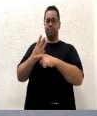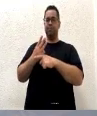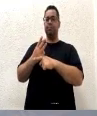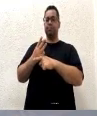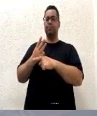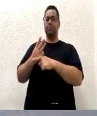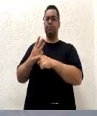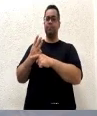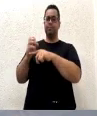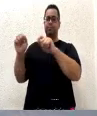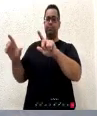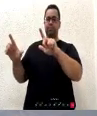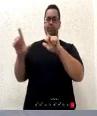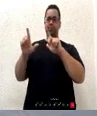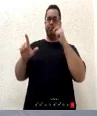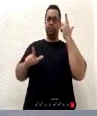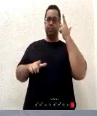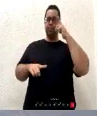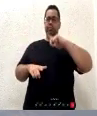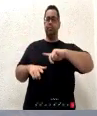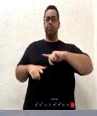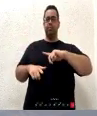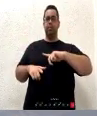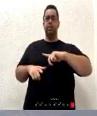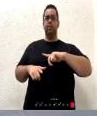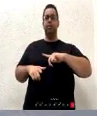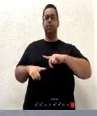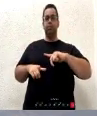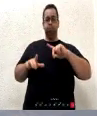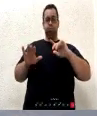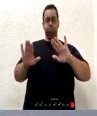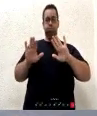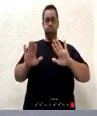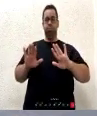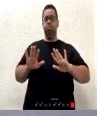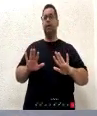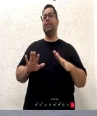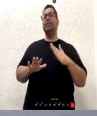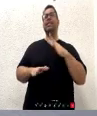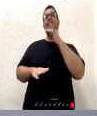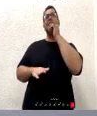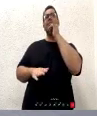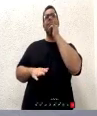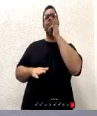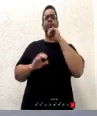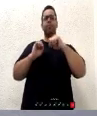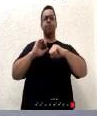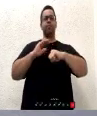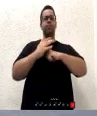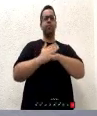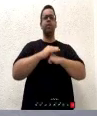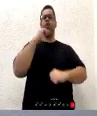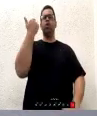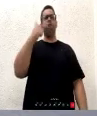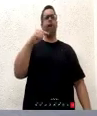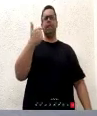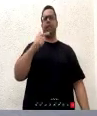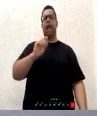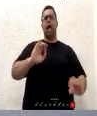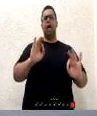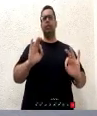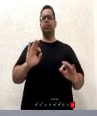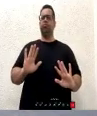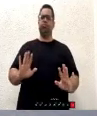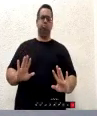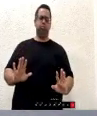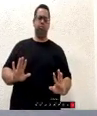faz com que a gente não possa, não fique naquela coisa, ah, então Cordeirópolis não vai ter? Eu não estou falando isso. Eu consigo,